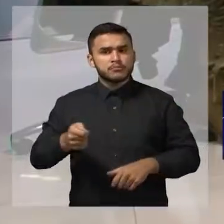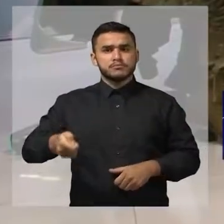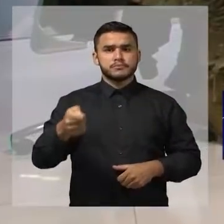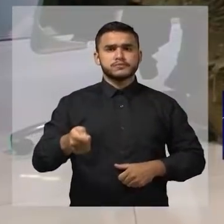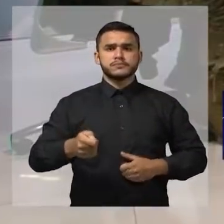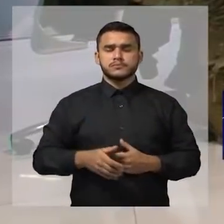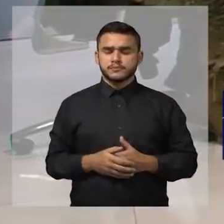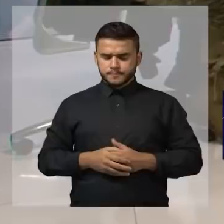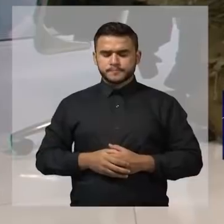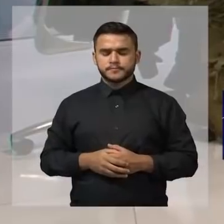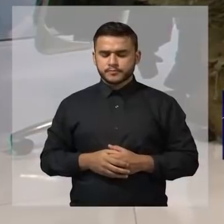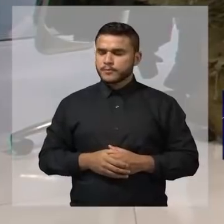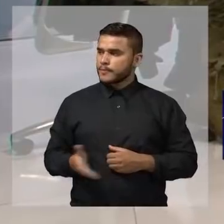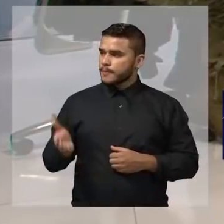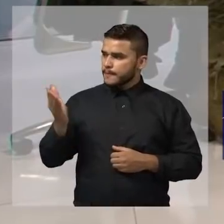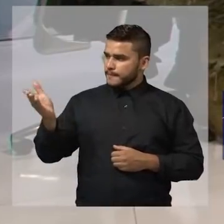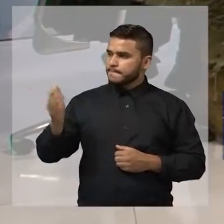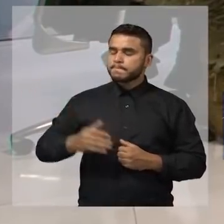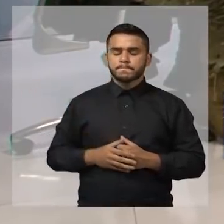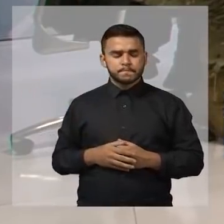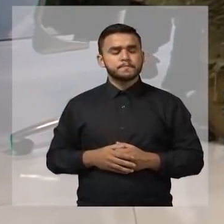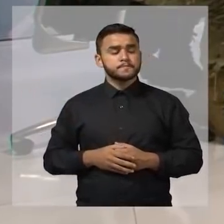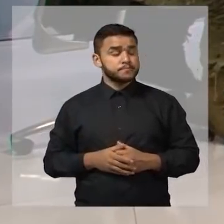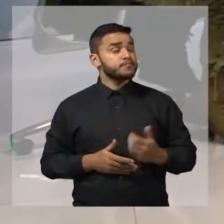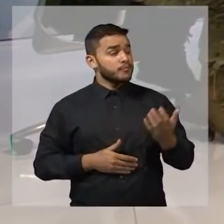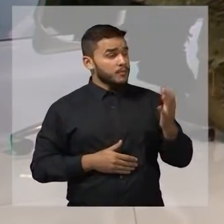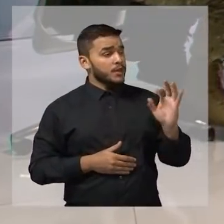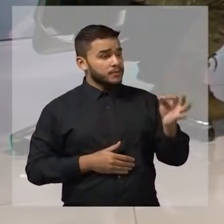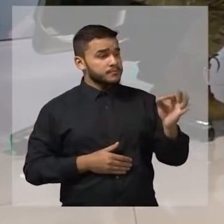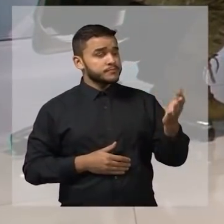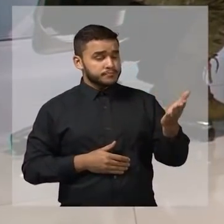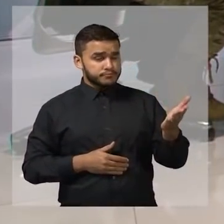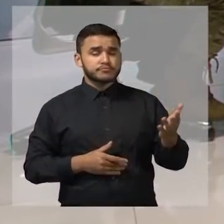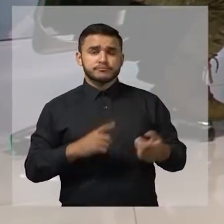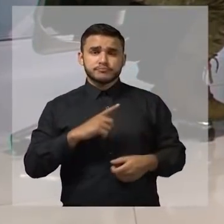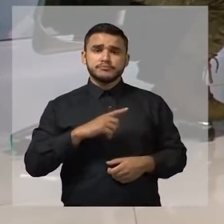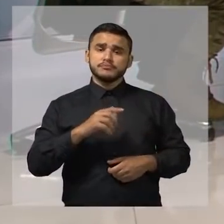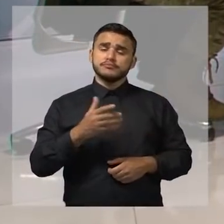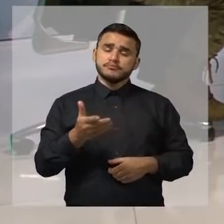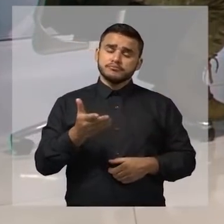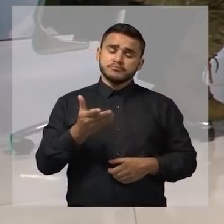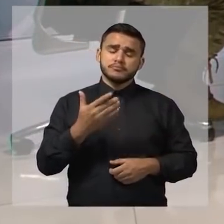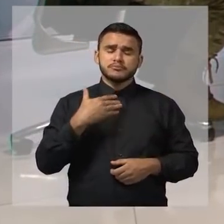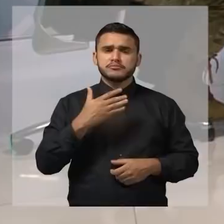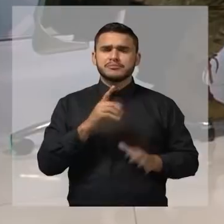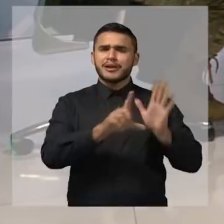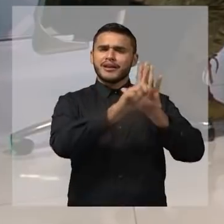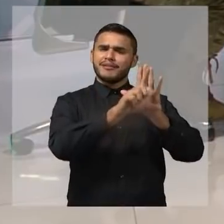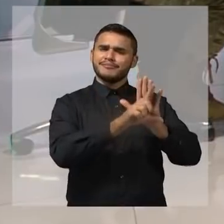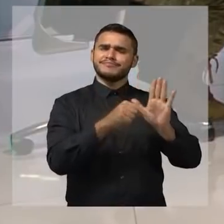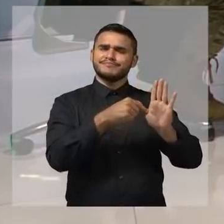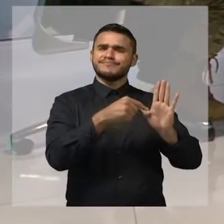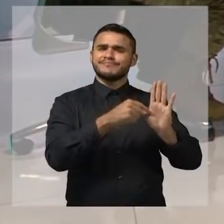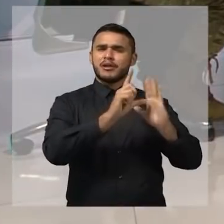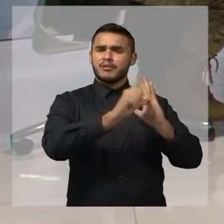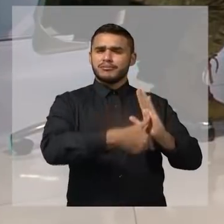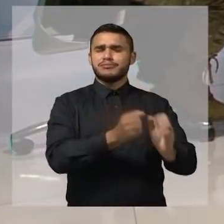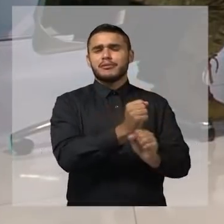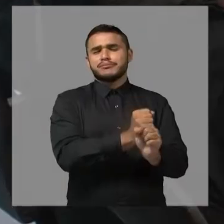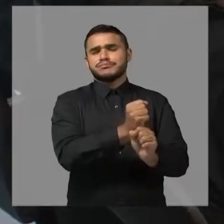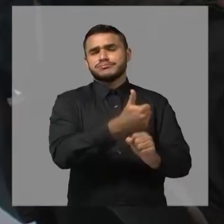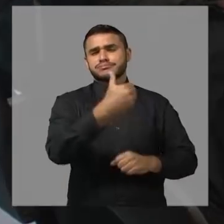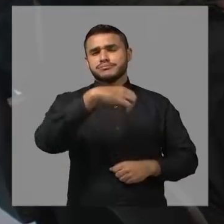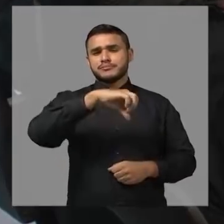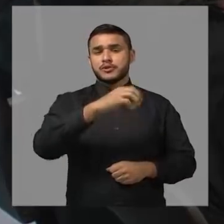João Arnaldo, que a legislação penal, toda ela, inclusive execução, ela é antiga, é da década de 40, e